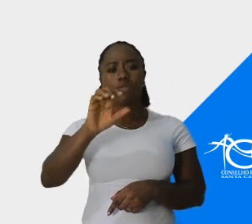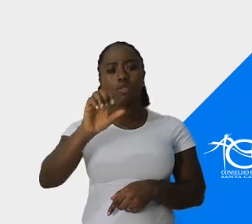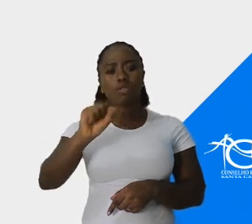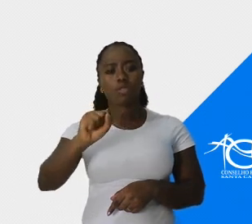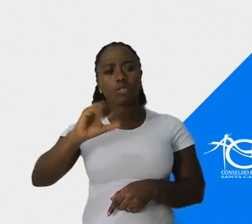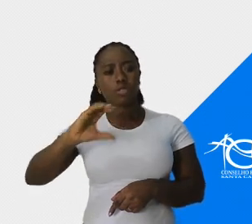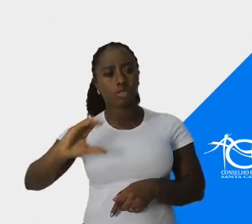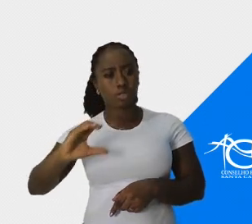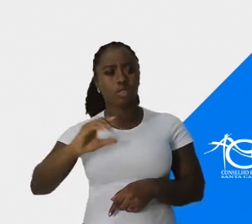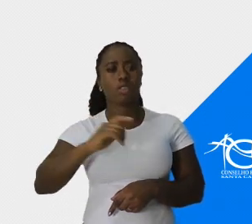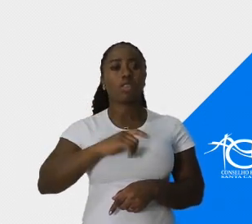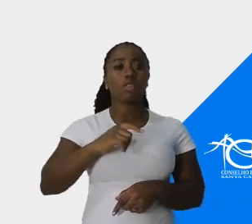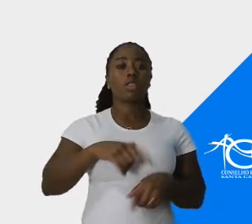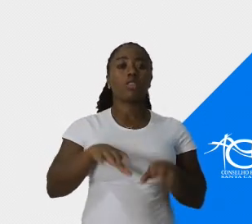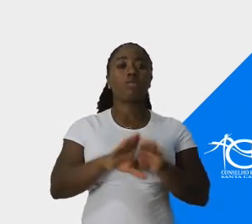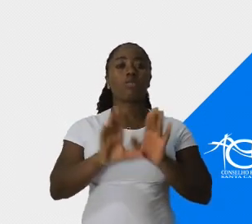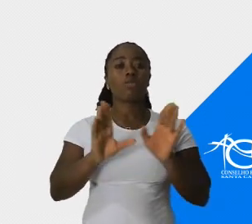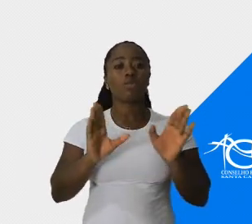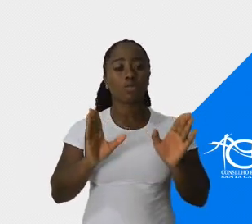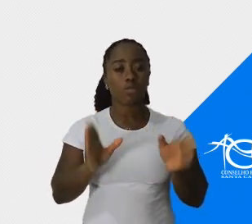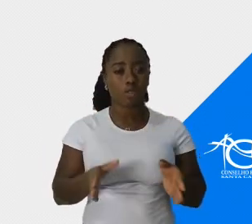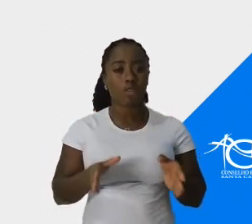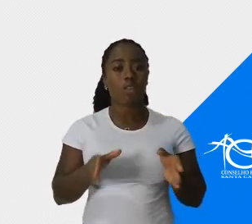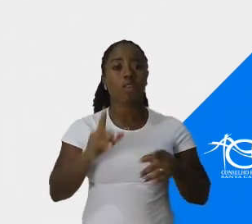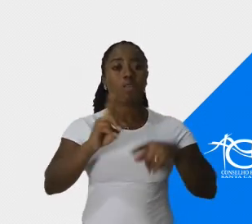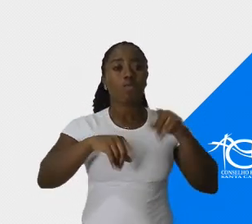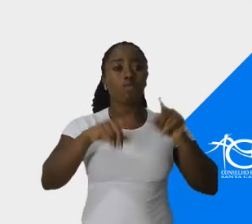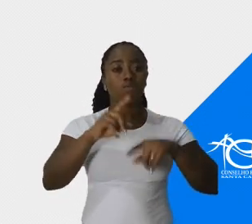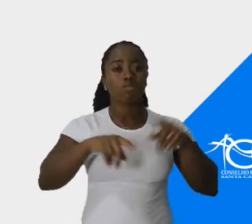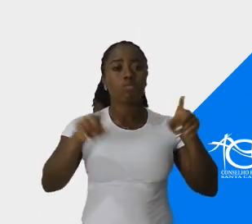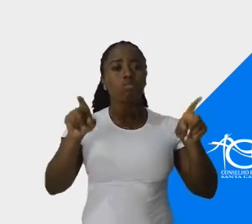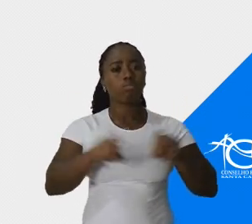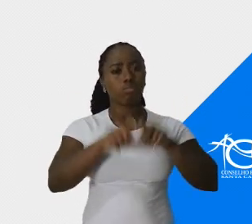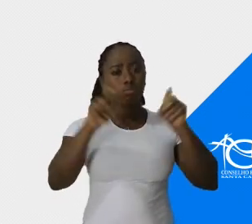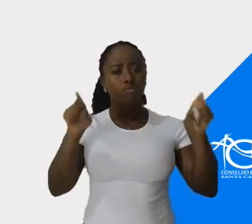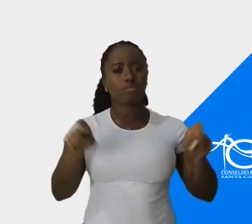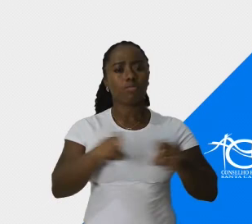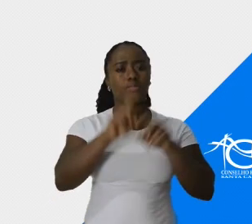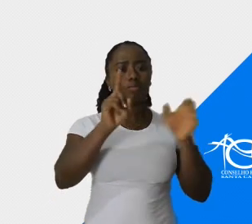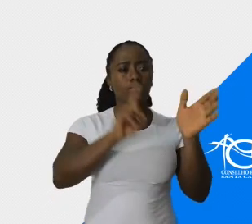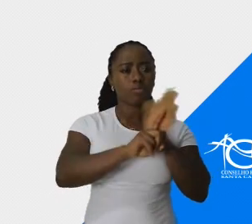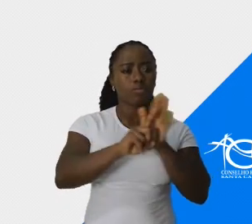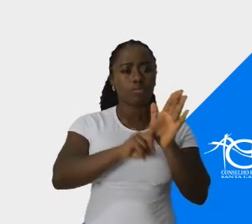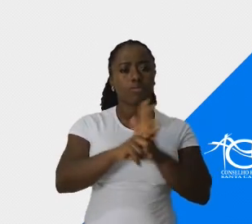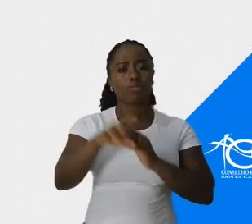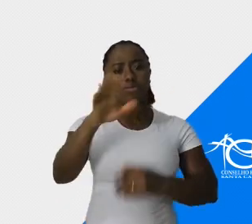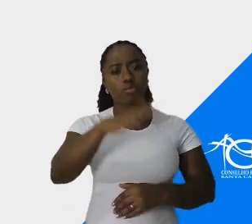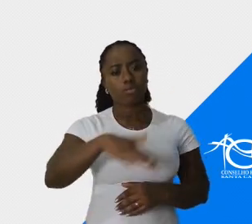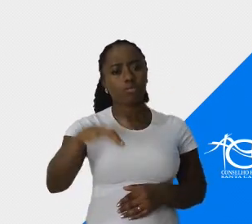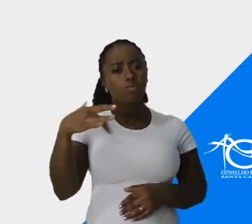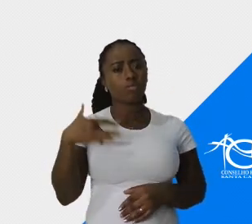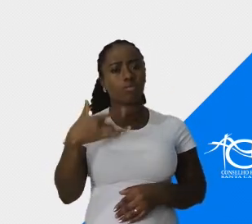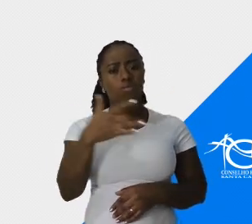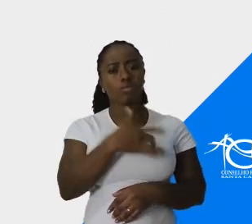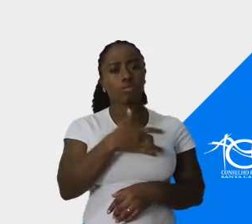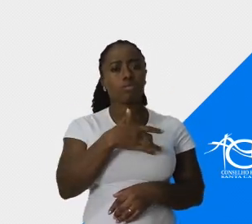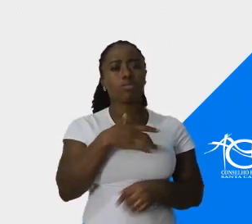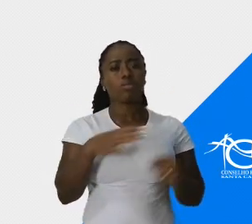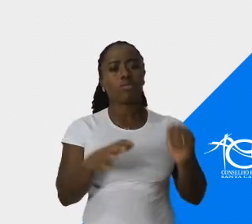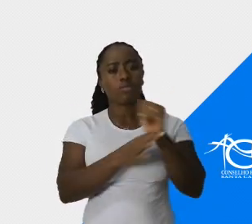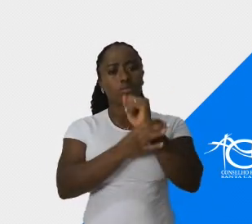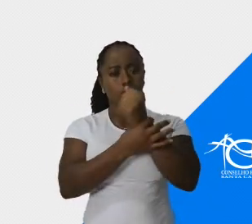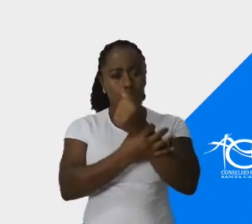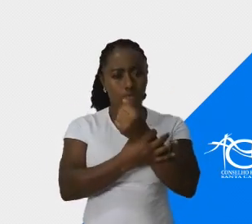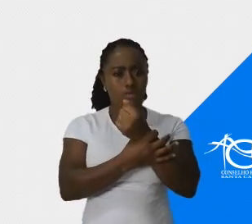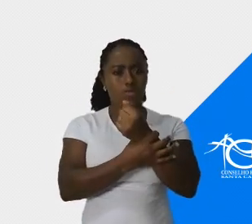para rastreamento de vários aspectos ligados à área da saúde e da segurança ocupacional, que é uma área muito próxima da área do trânsito pelas questões de risco, inclusive